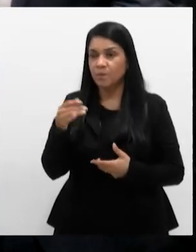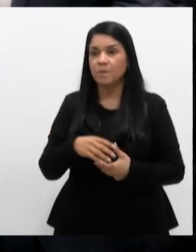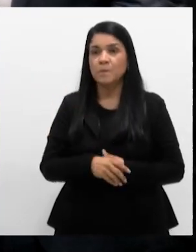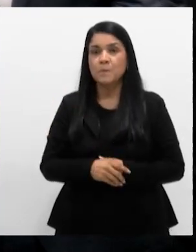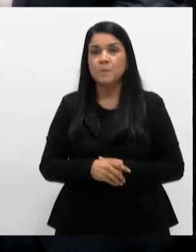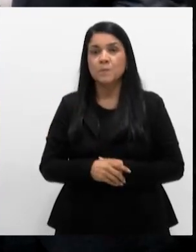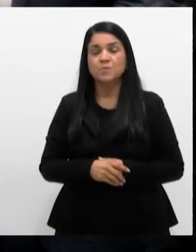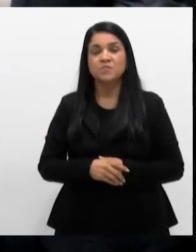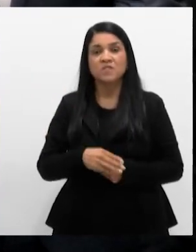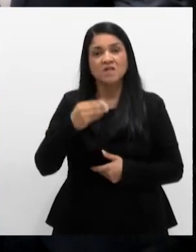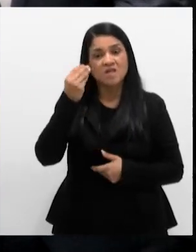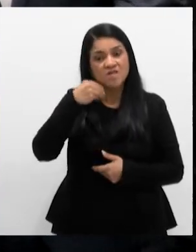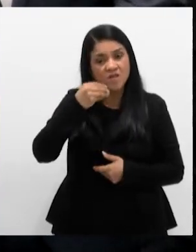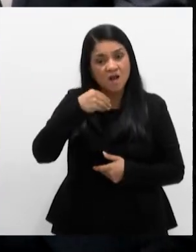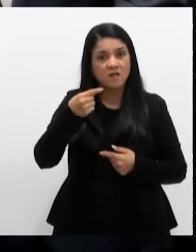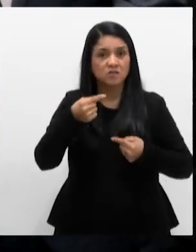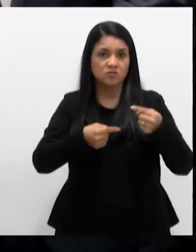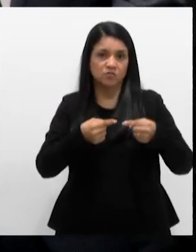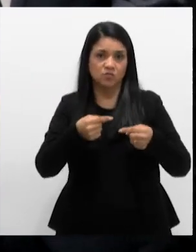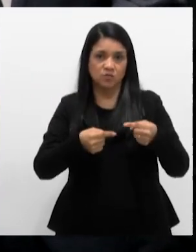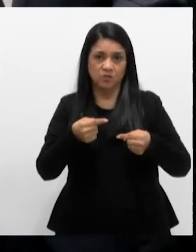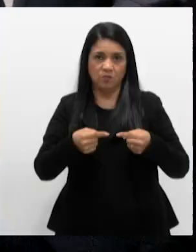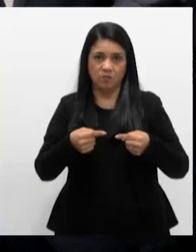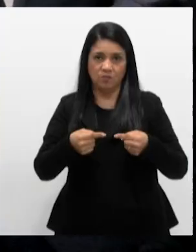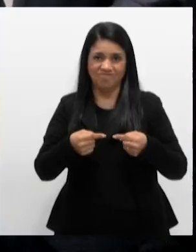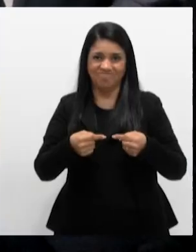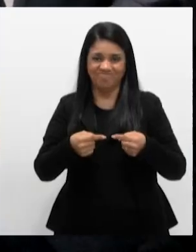que enfraquece a discussão até de levarmos